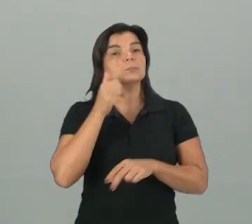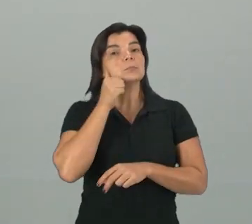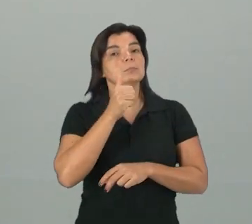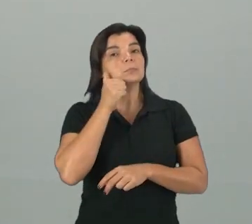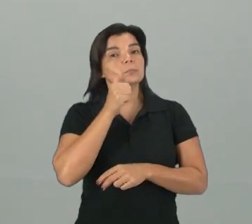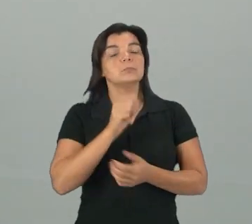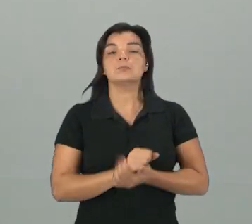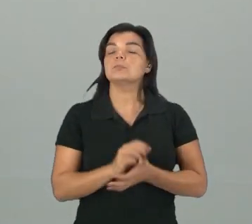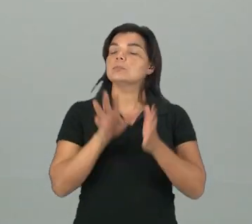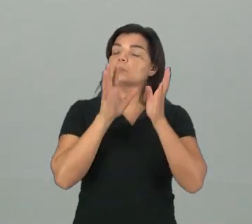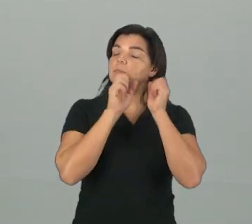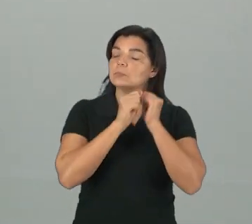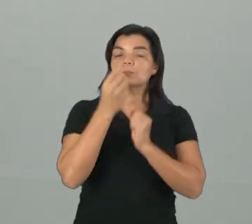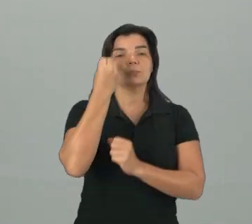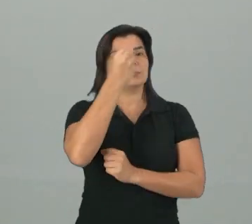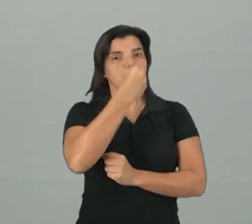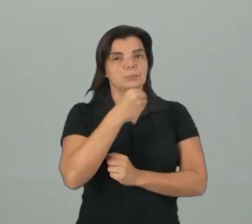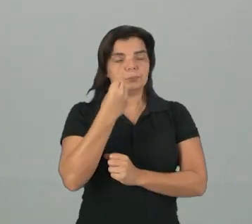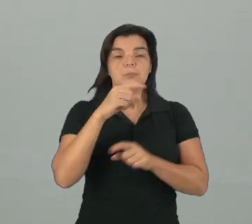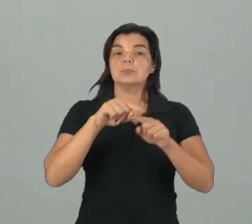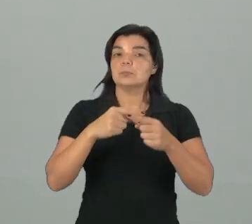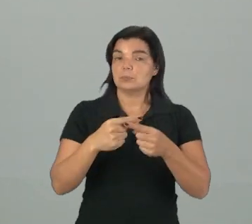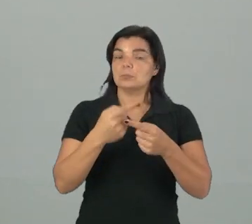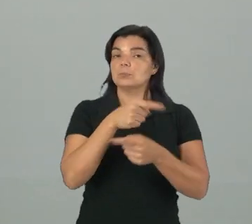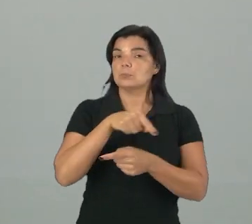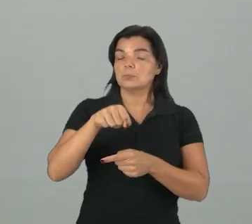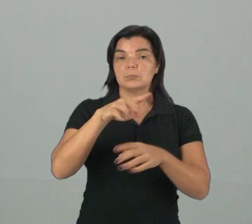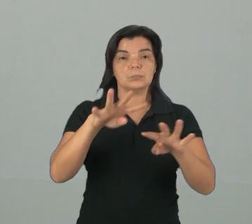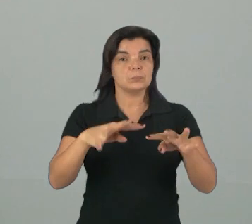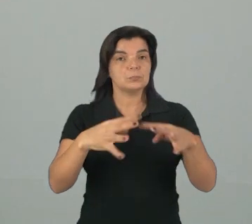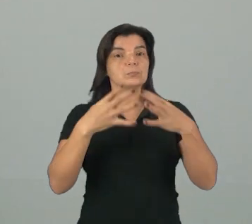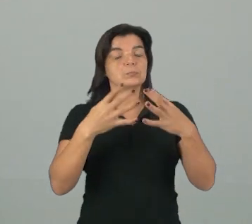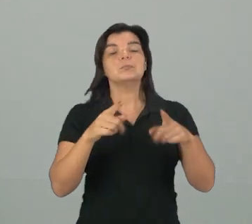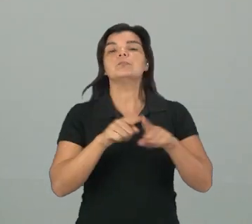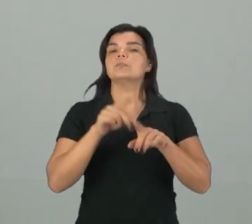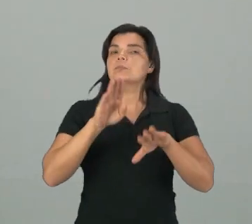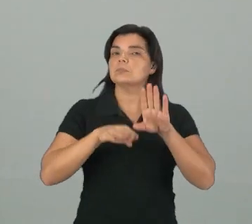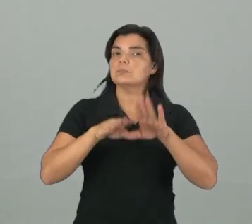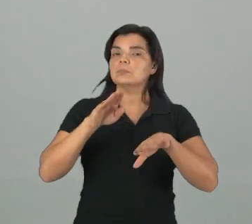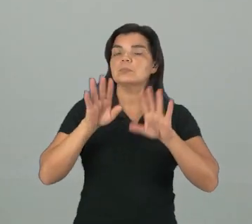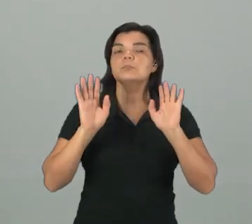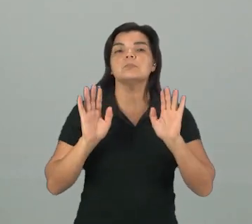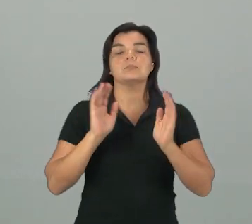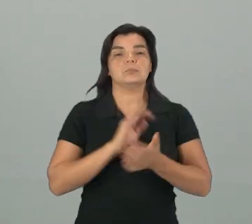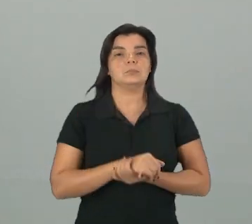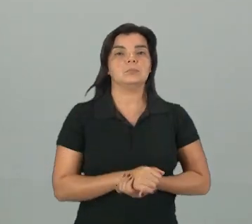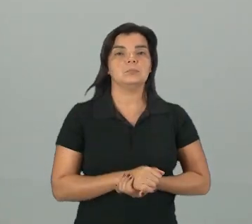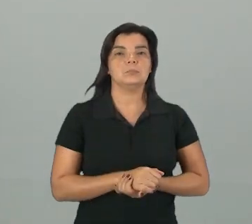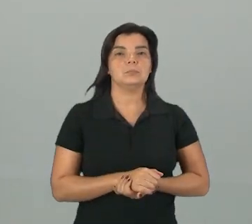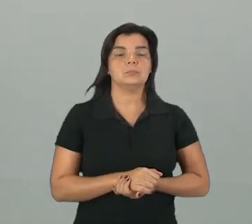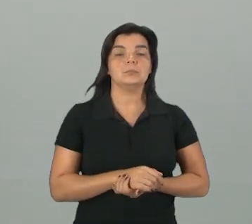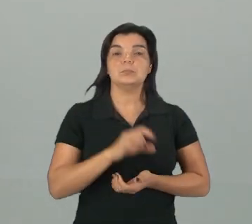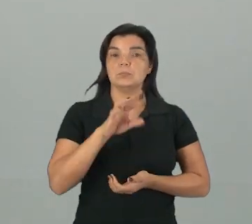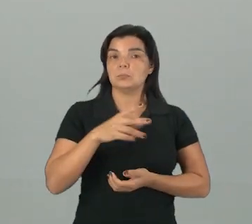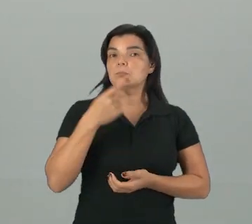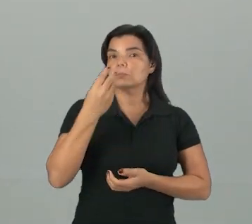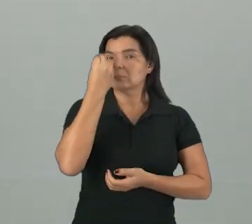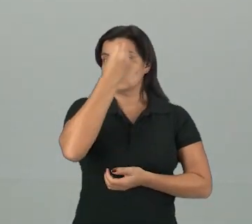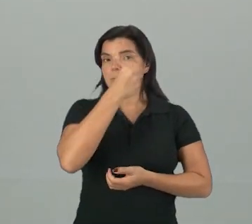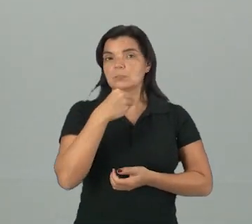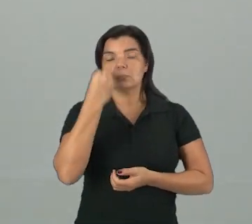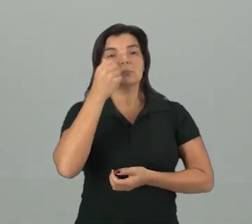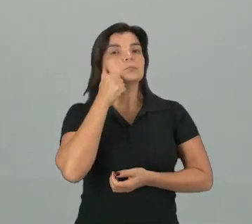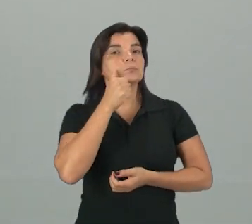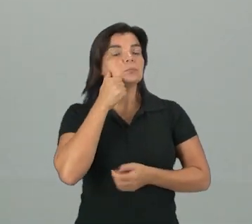meninas não dormir com maquiagem. Mas eu quero aqui chamar a tua atenção. Muitas vezes a gente só fala de maquiagem